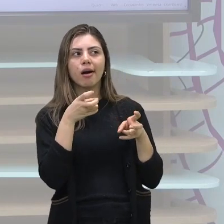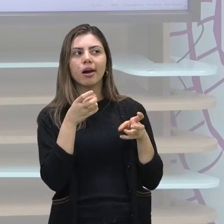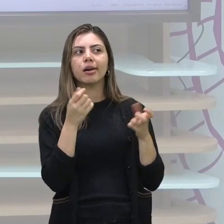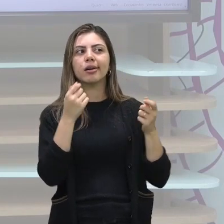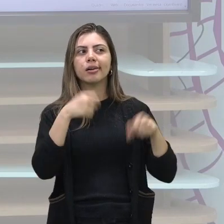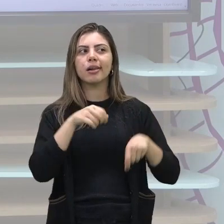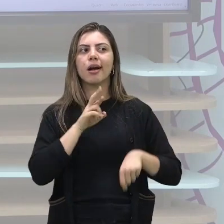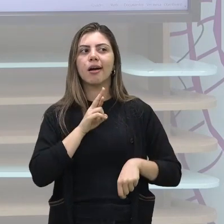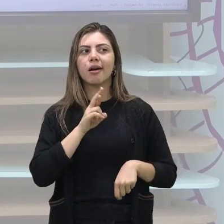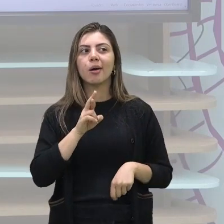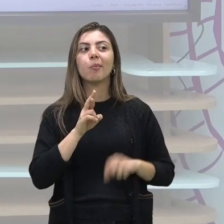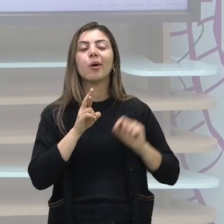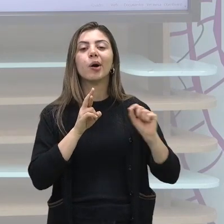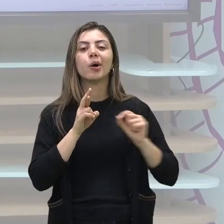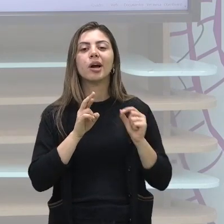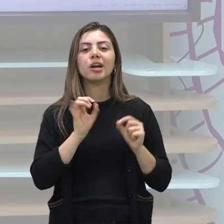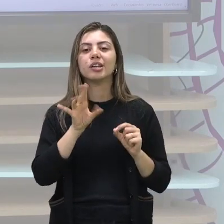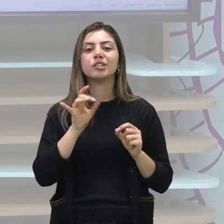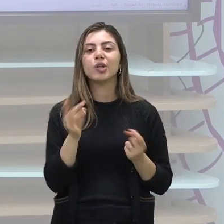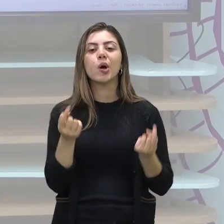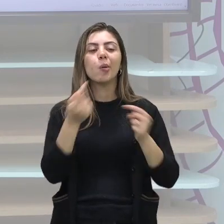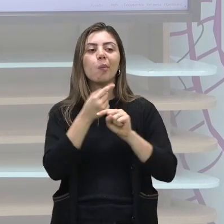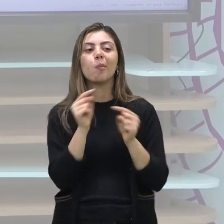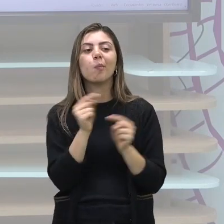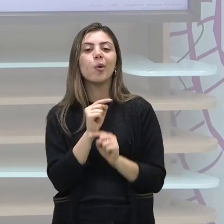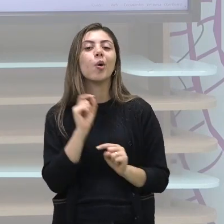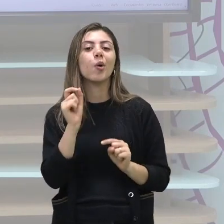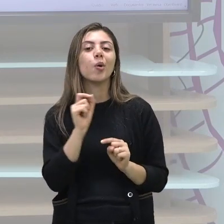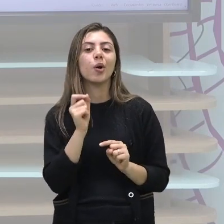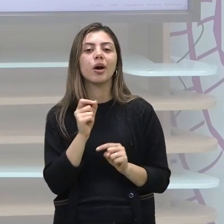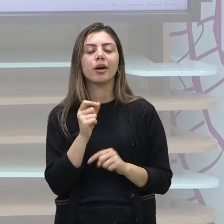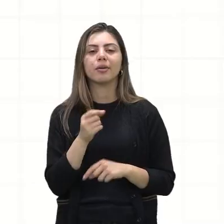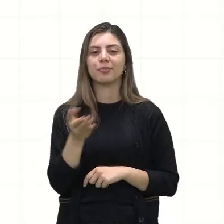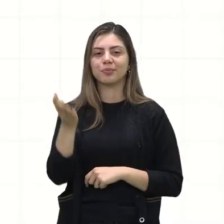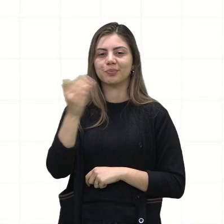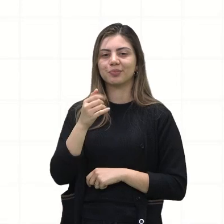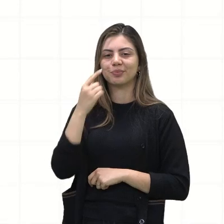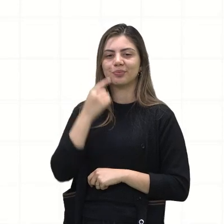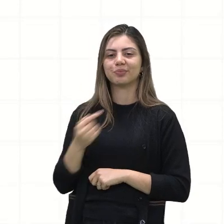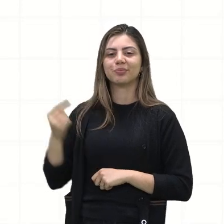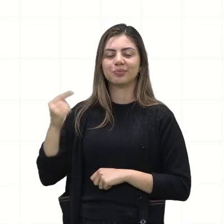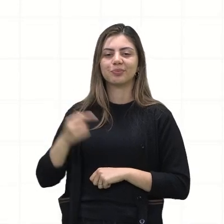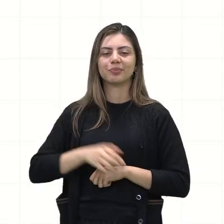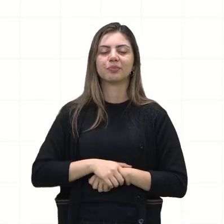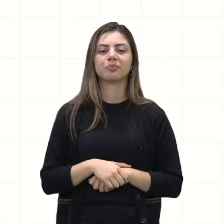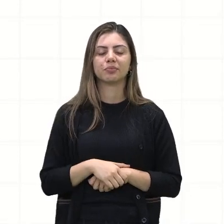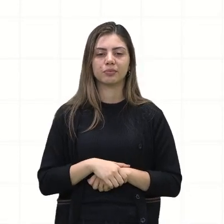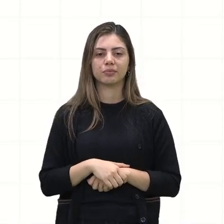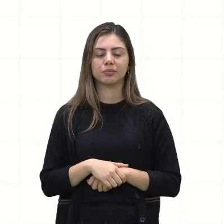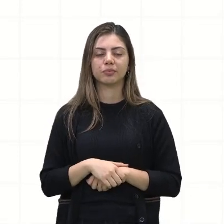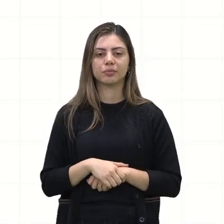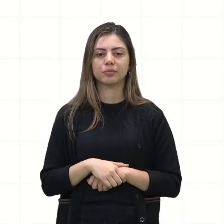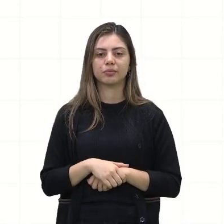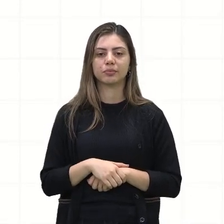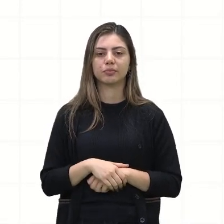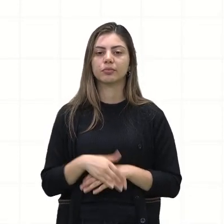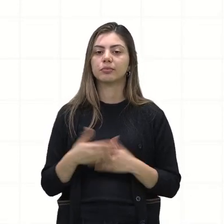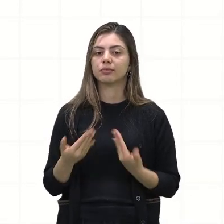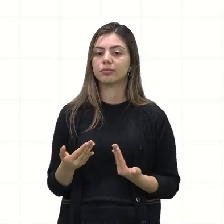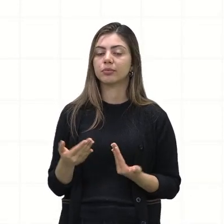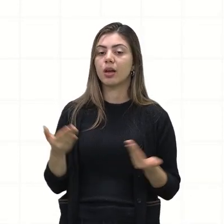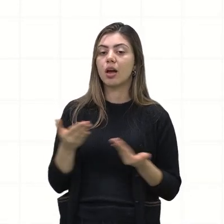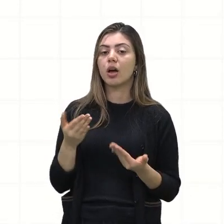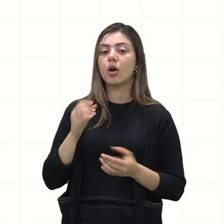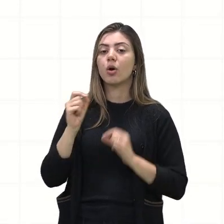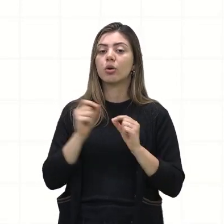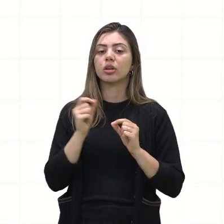dar, né? O que, que vai trocar aqui, ó? Olha aqui comigo que você já vai compreender, ó. Então,